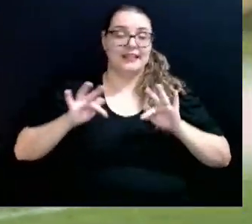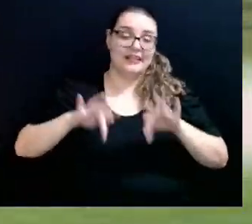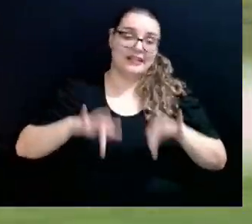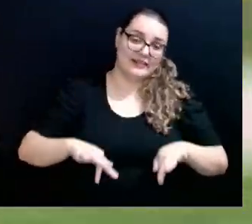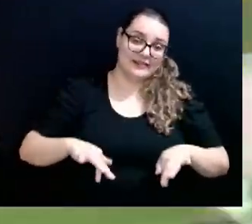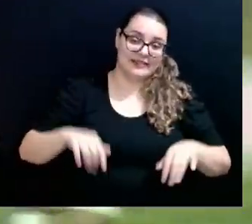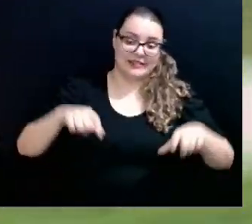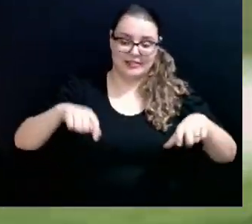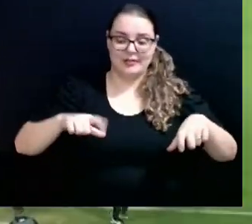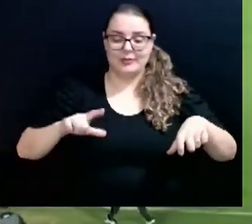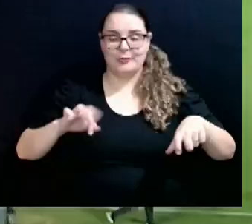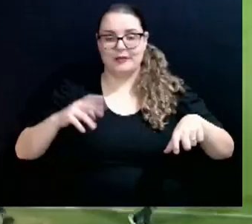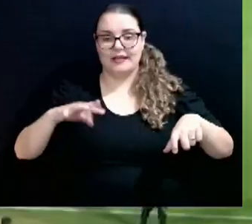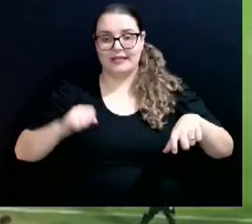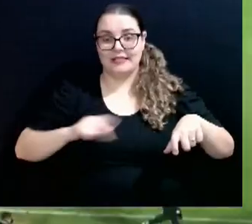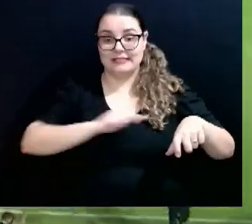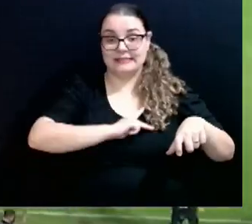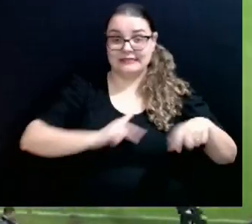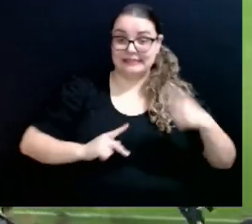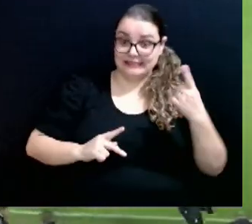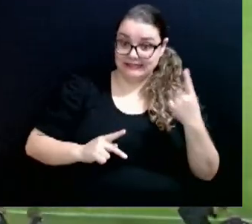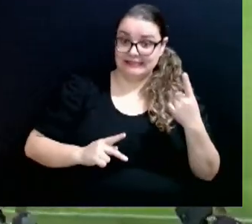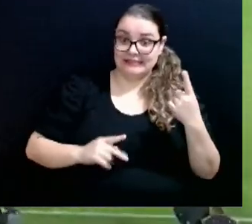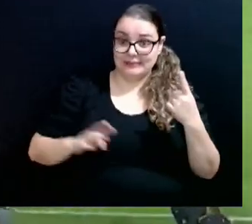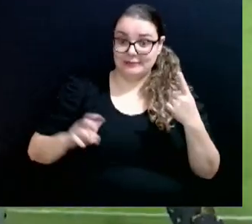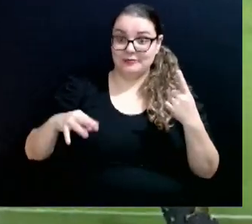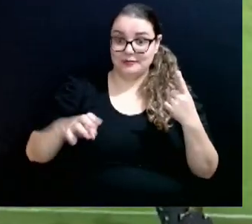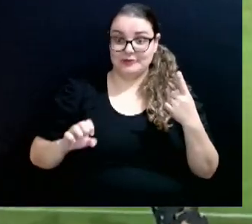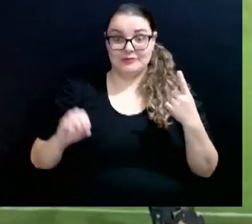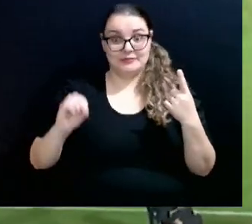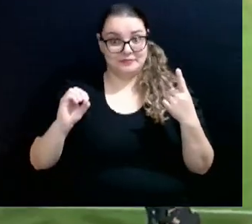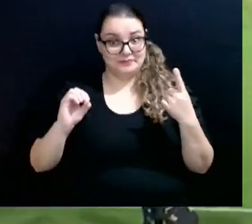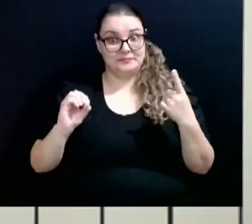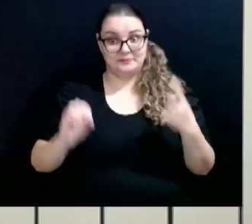Lucarelli, Ponte Preta 1, Brusque 0.